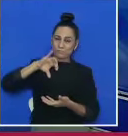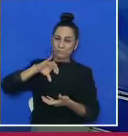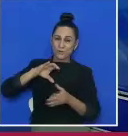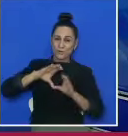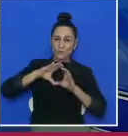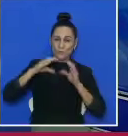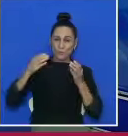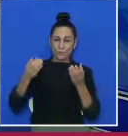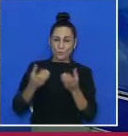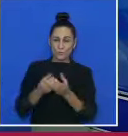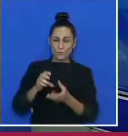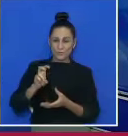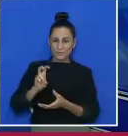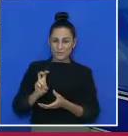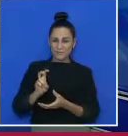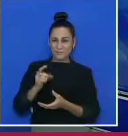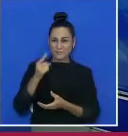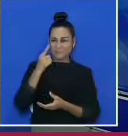globo.